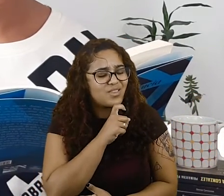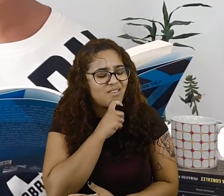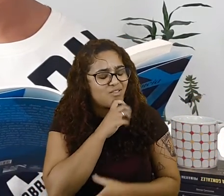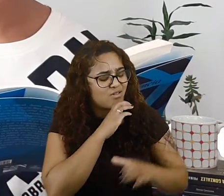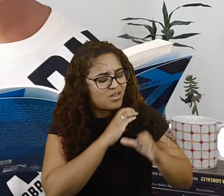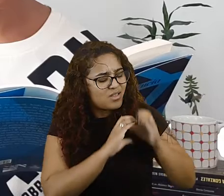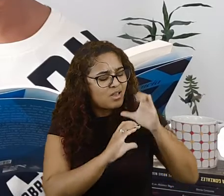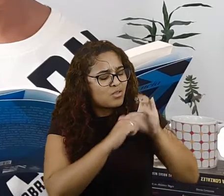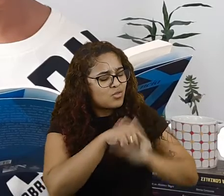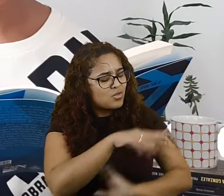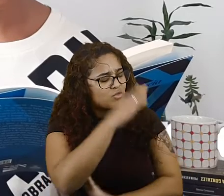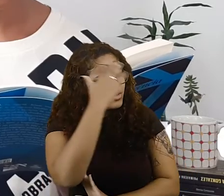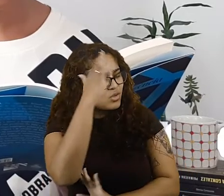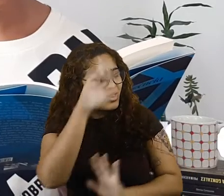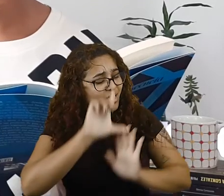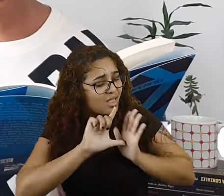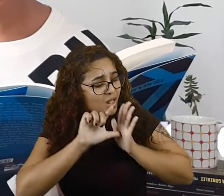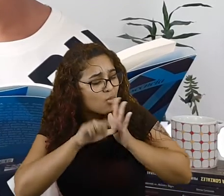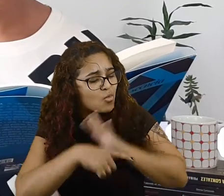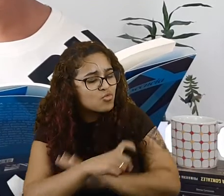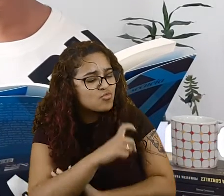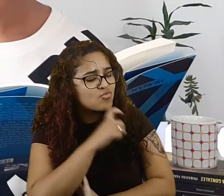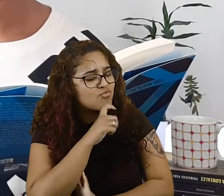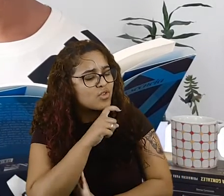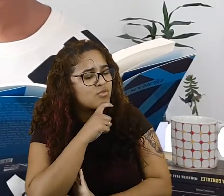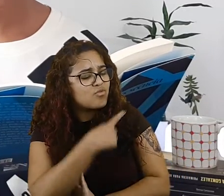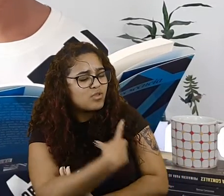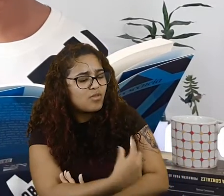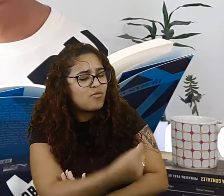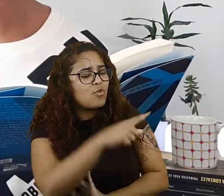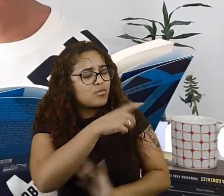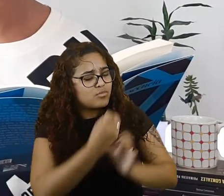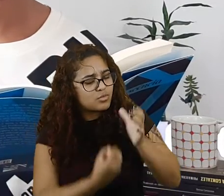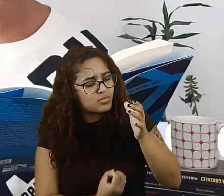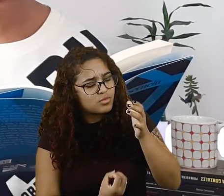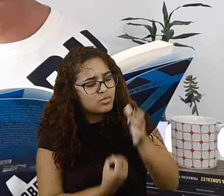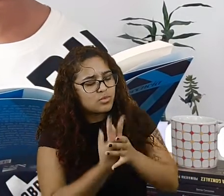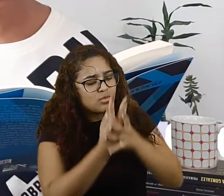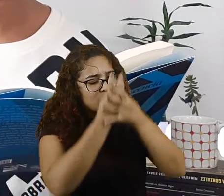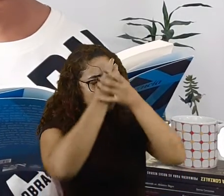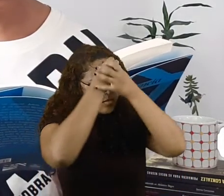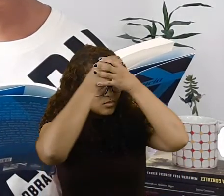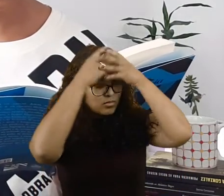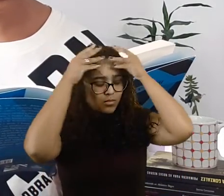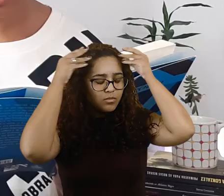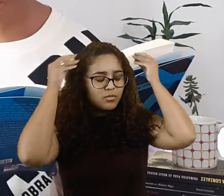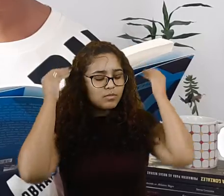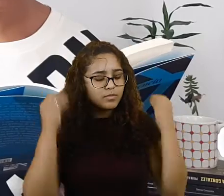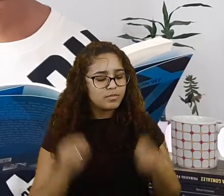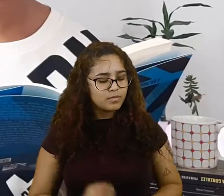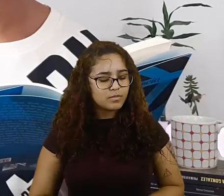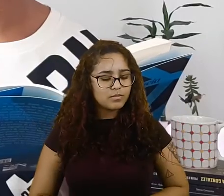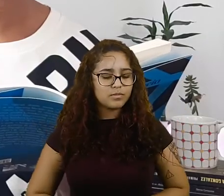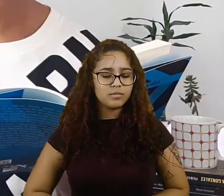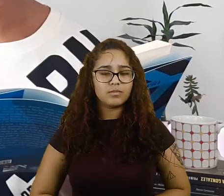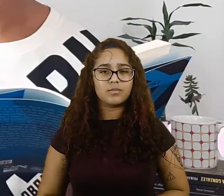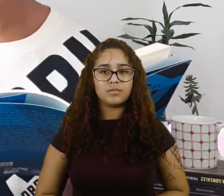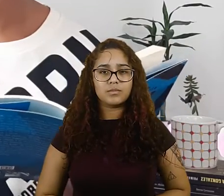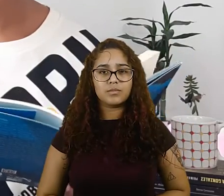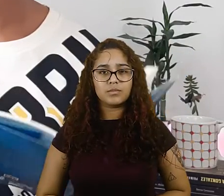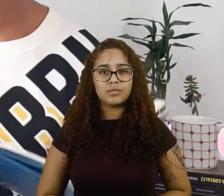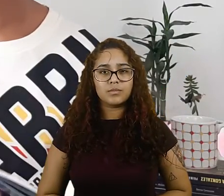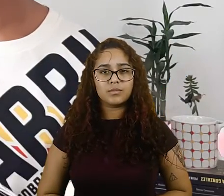enganos, da solidão e do frio. Cantarei no teu sonho que após o inverno de tua ausência nascerá um setembro